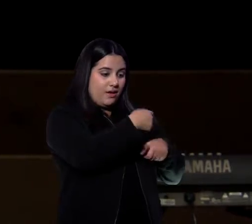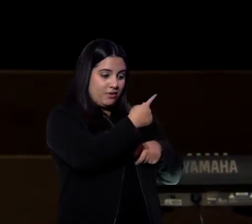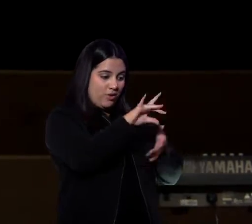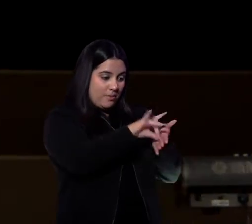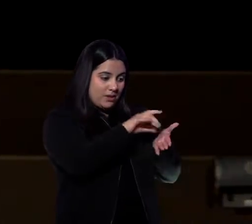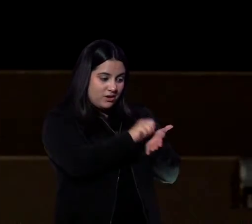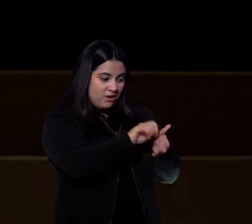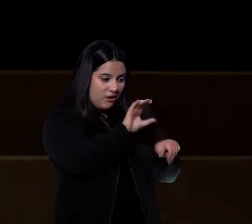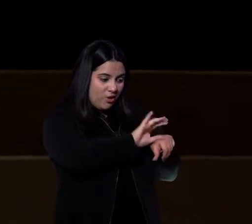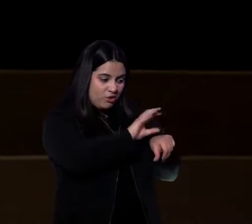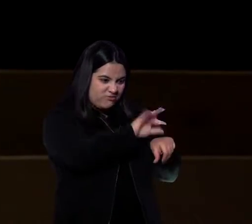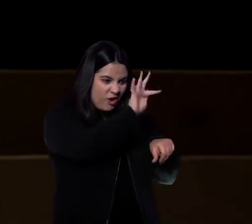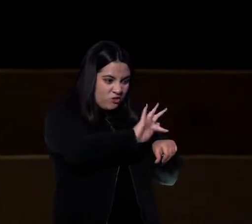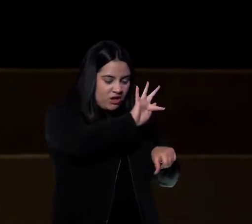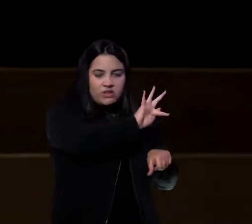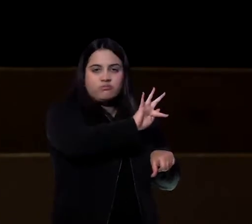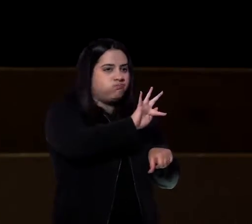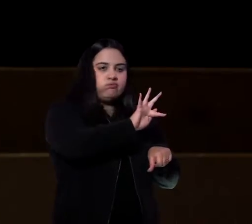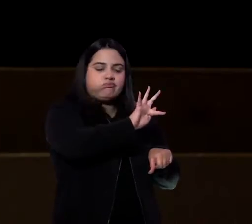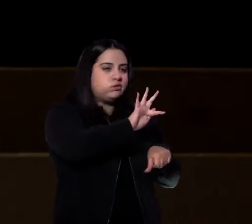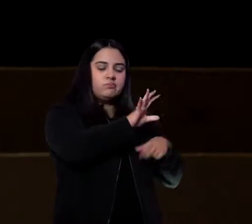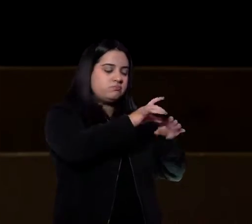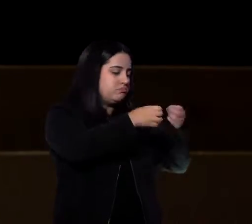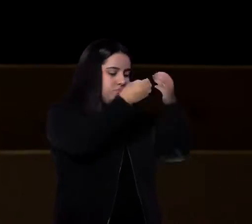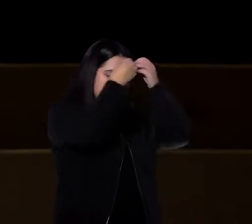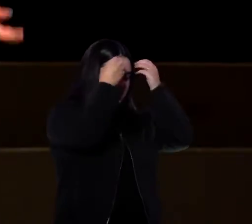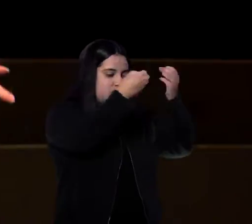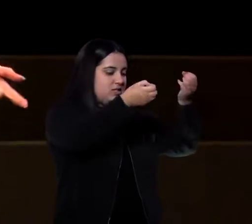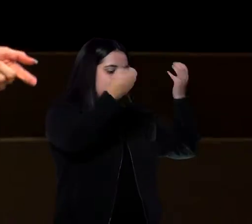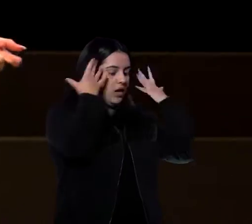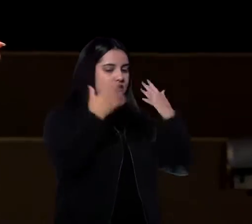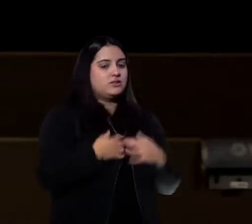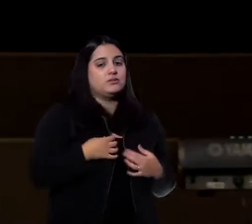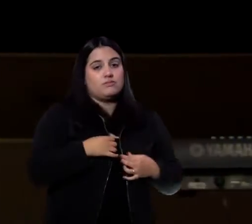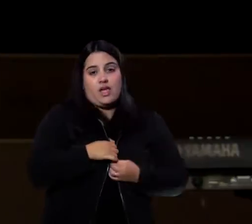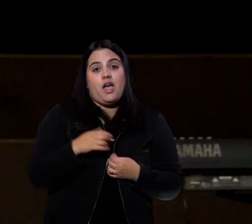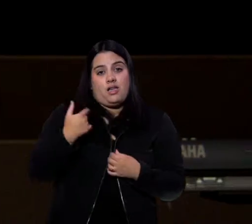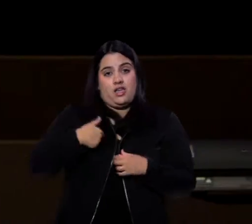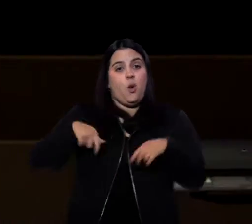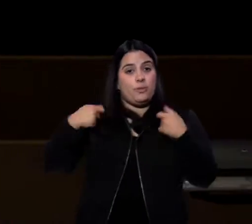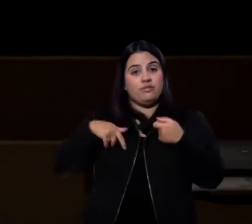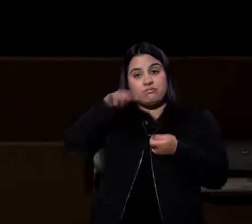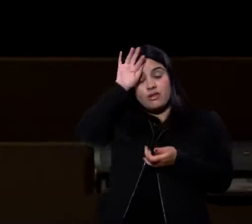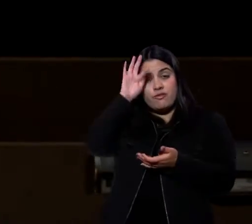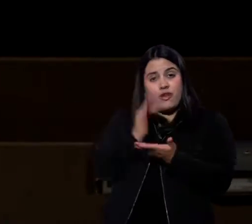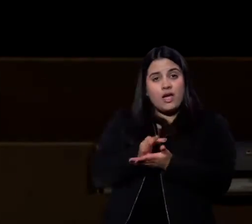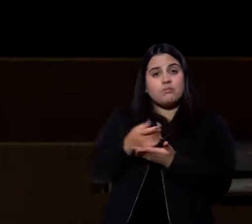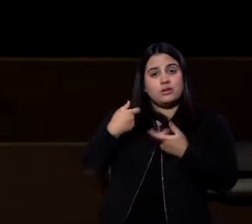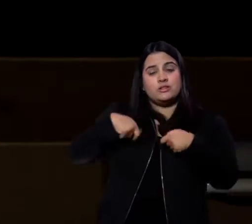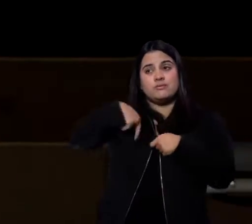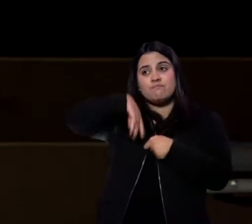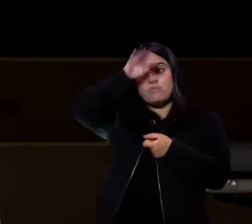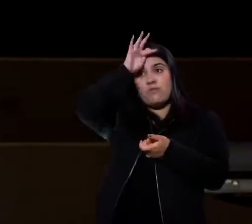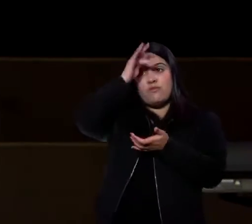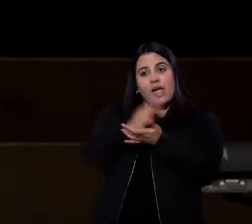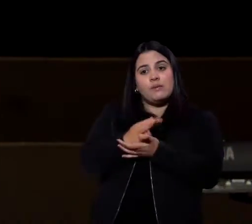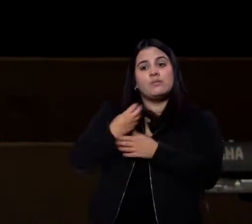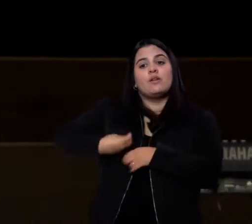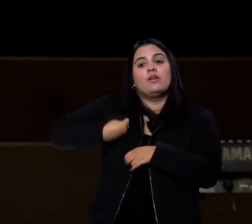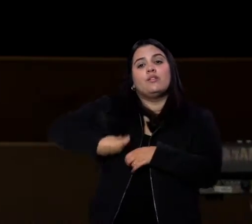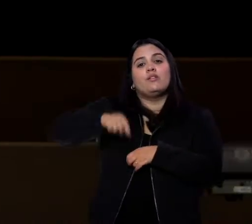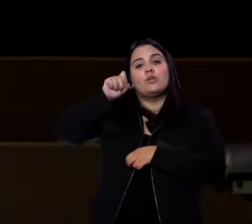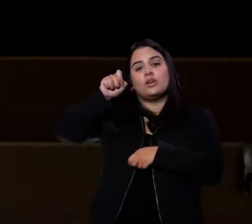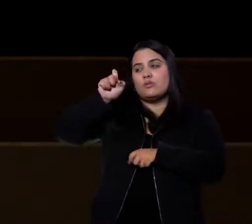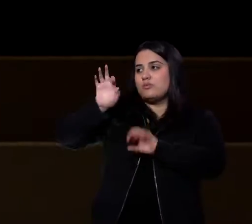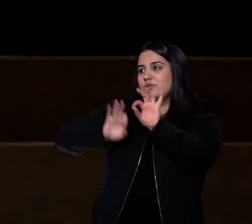começado. Mas eu tive que largar tudo, tive que ter fé para largar tudo e viver os planos ainda maiores de Deus. E